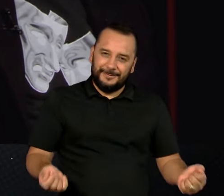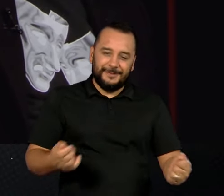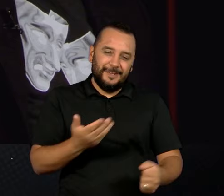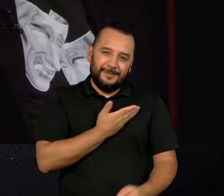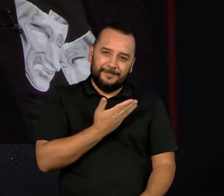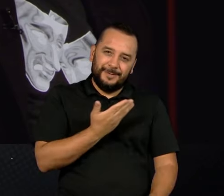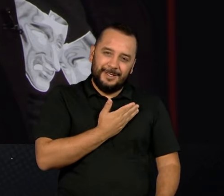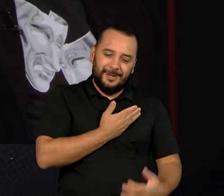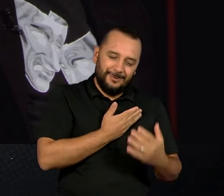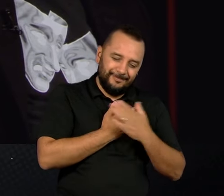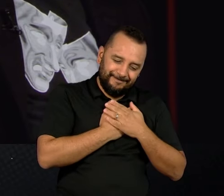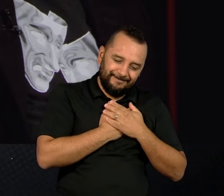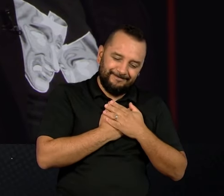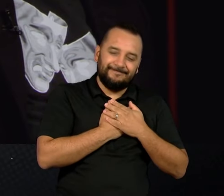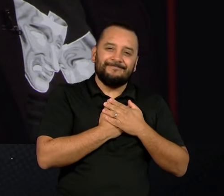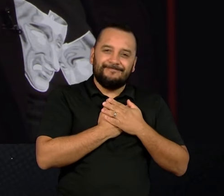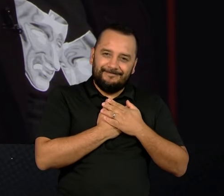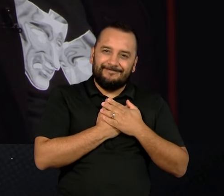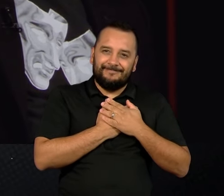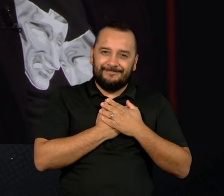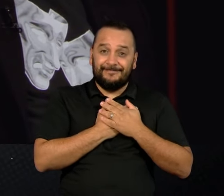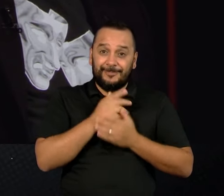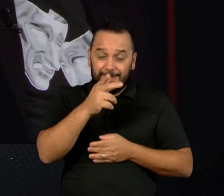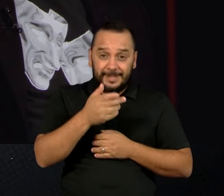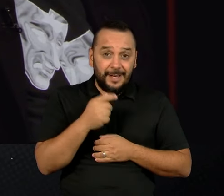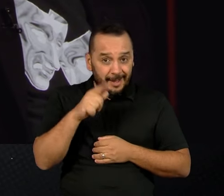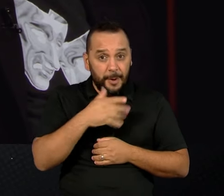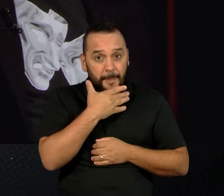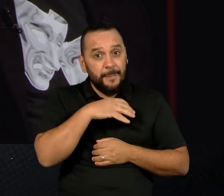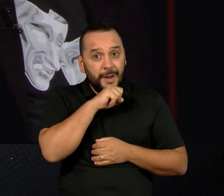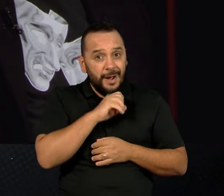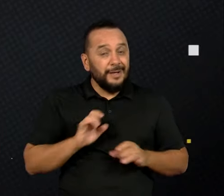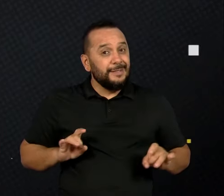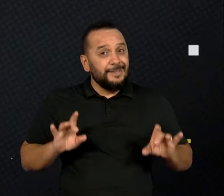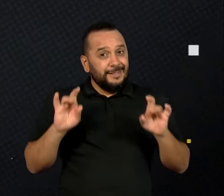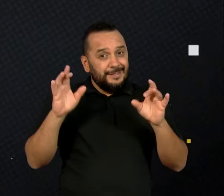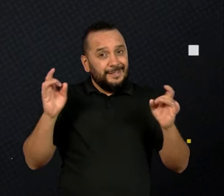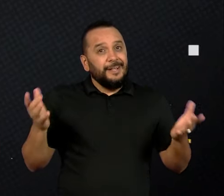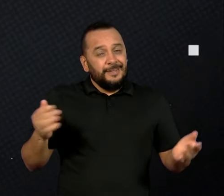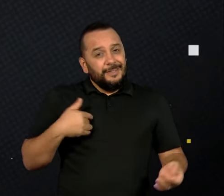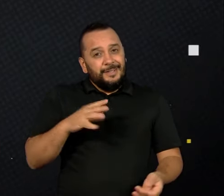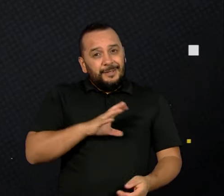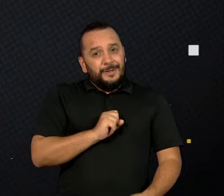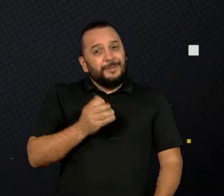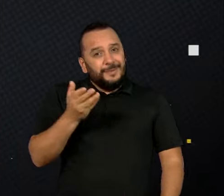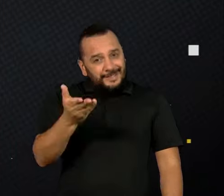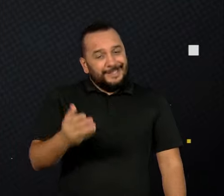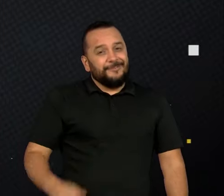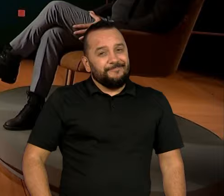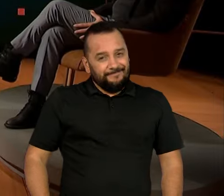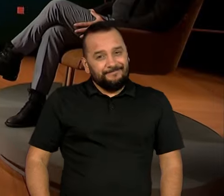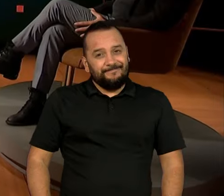peito sensacional, esse paizão que você é. Eu amo muito você.